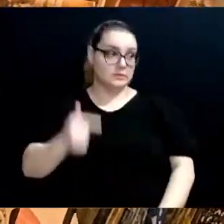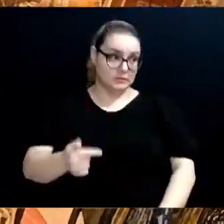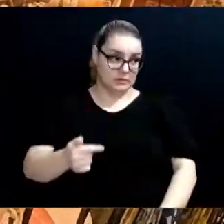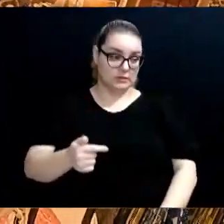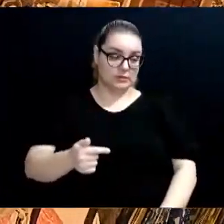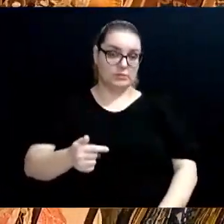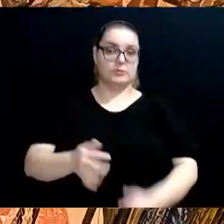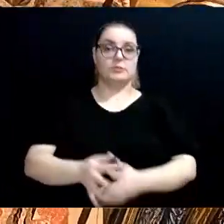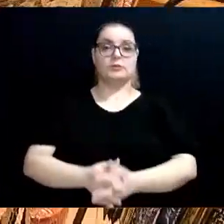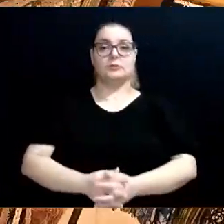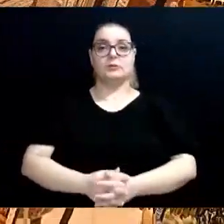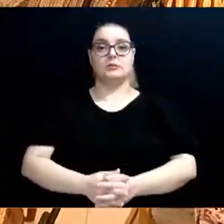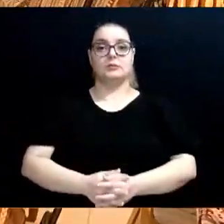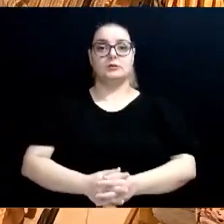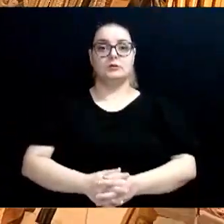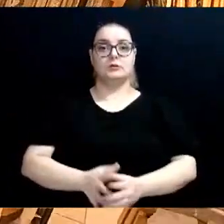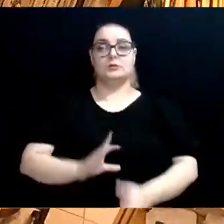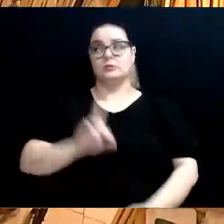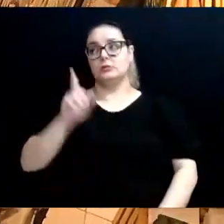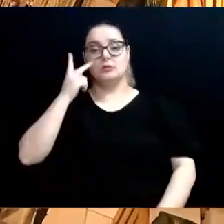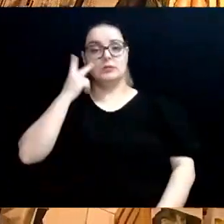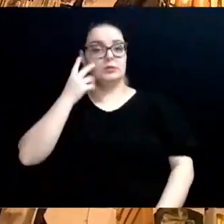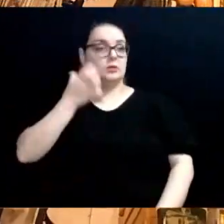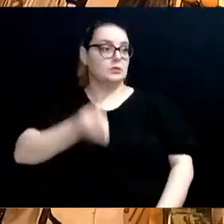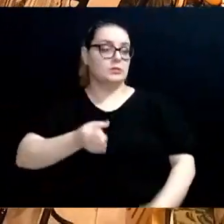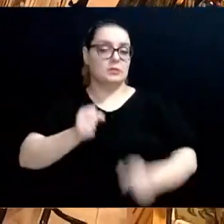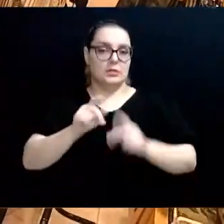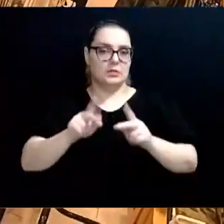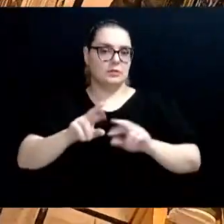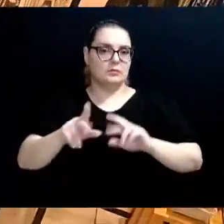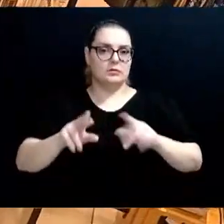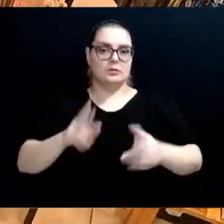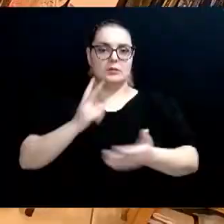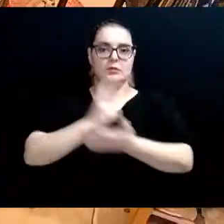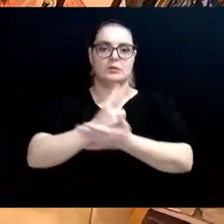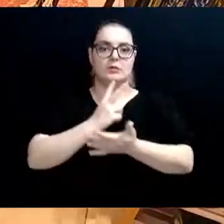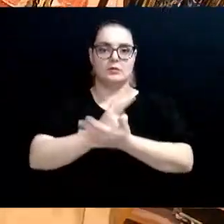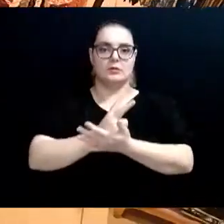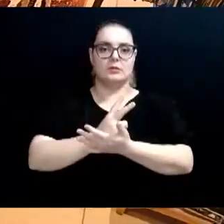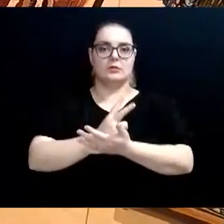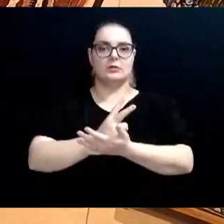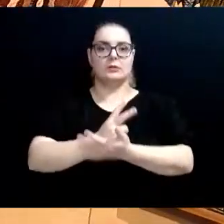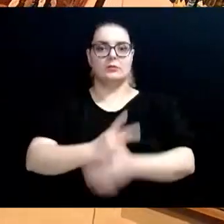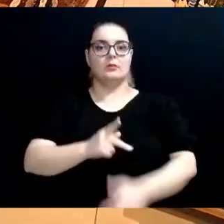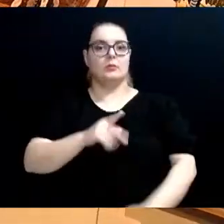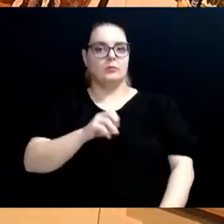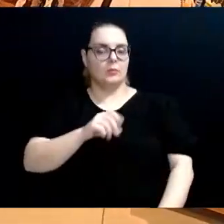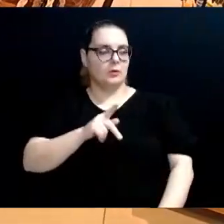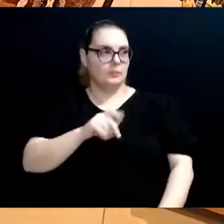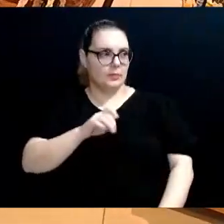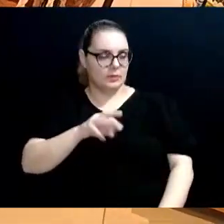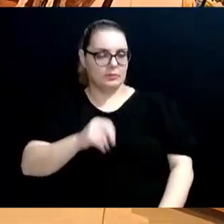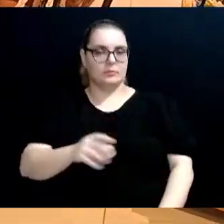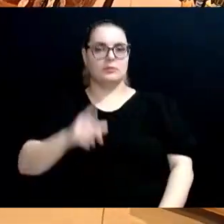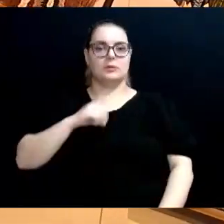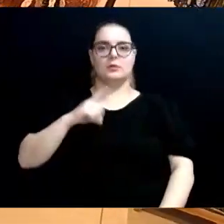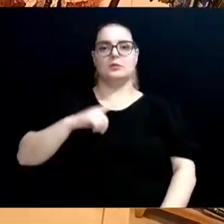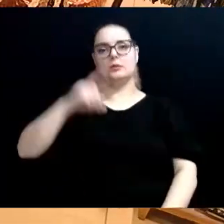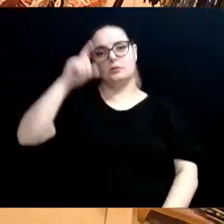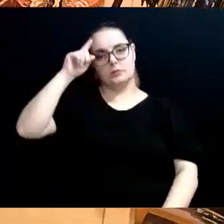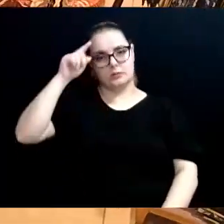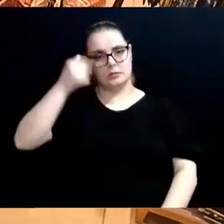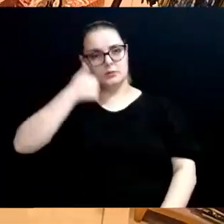tem 10 anos, mas em shopping a gente tem 7. A gente já esteve em São Paulo em 6 shoppings diferentes, sempre